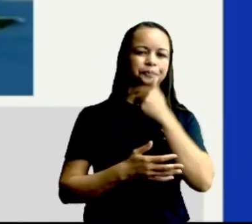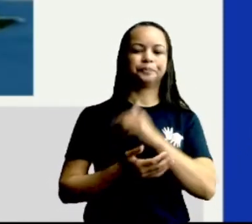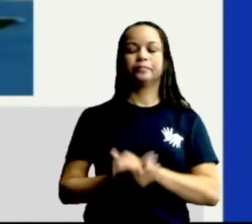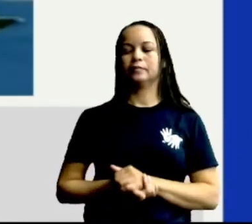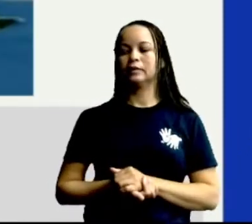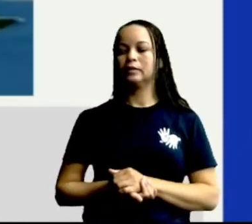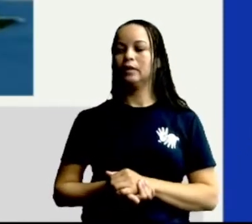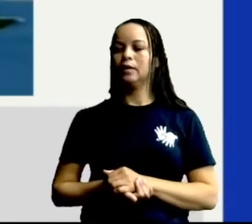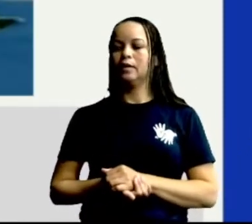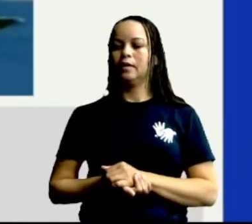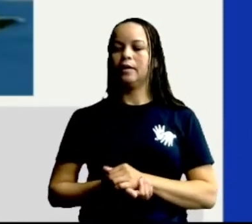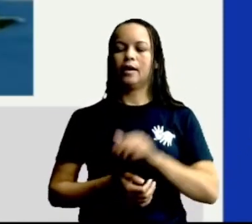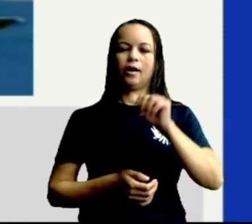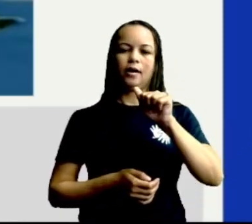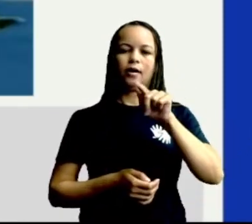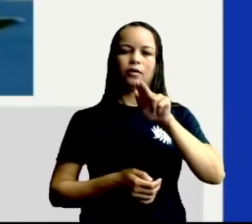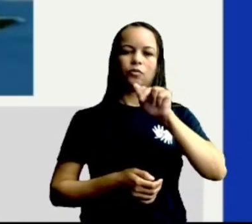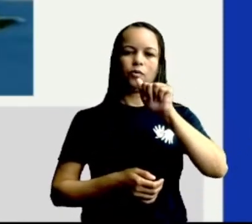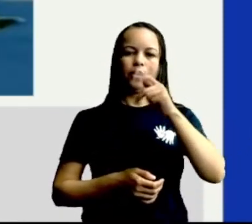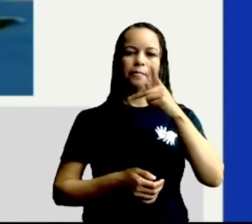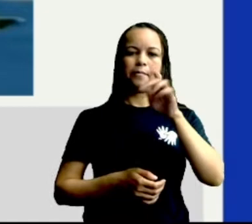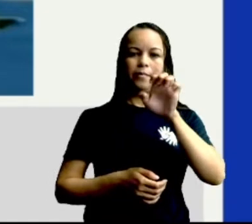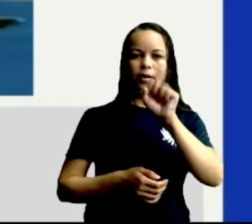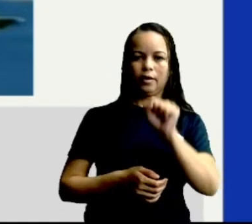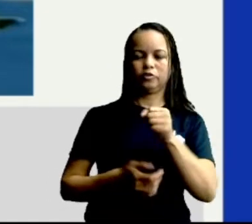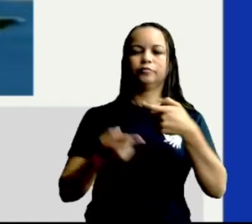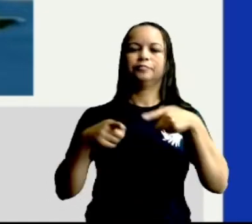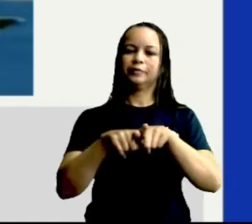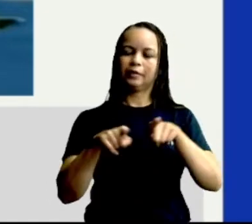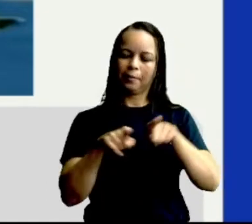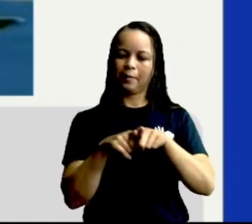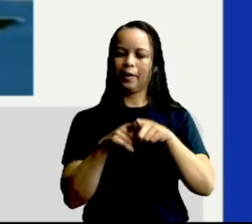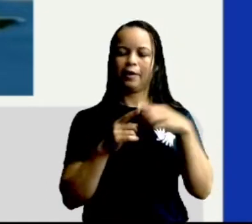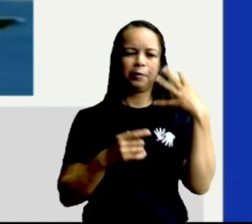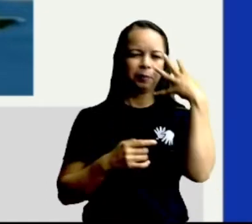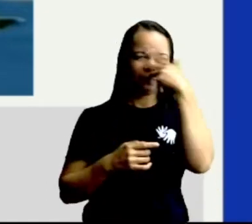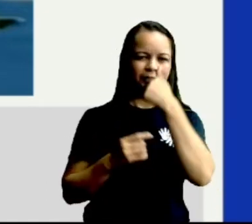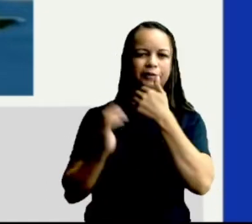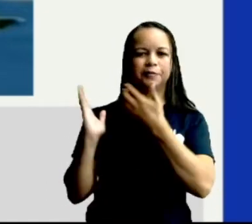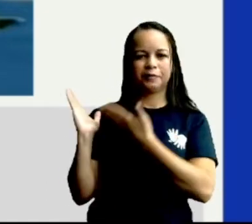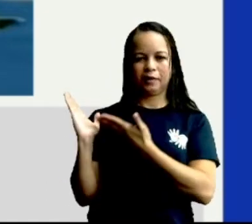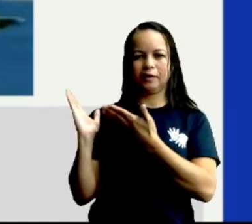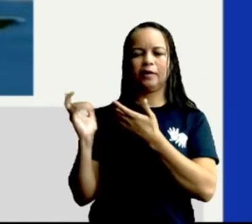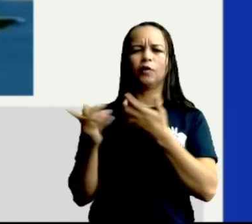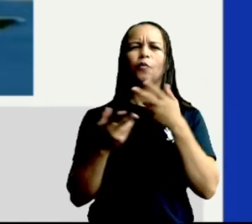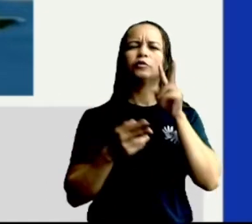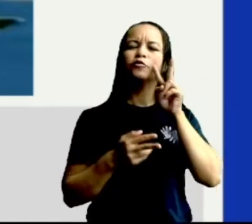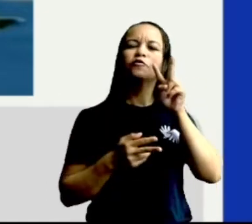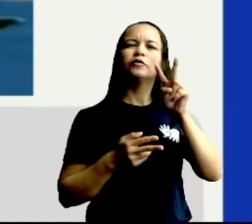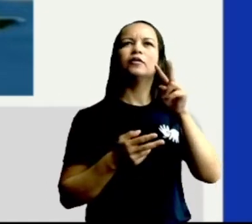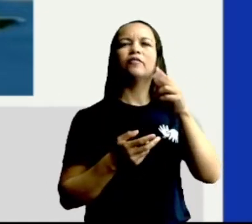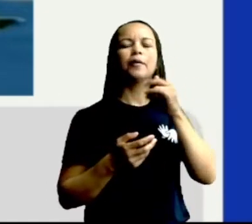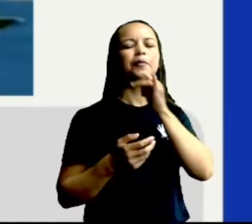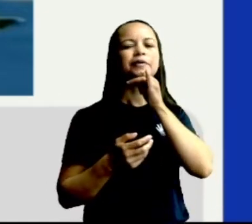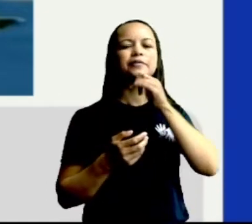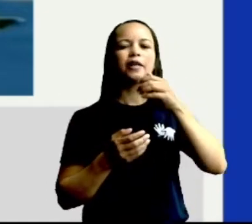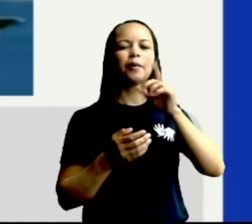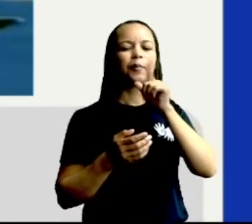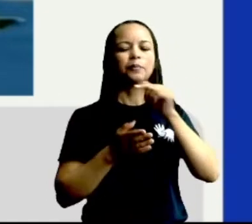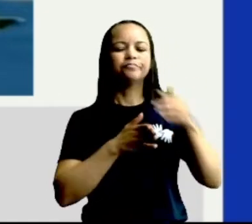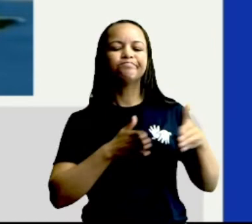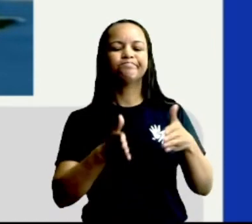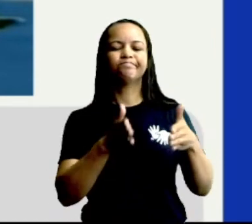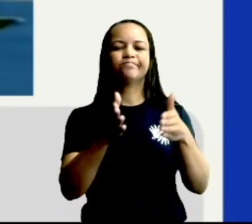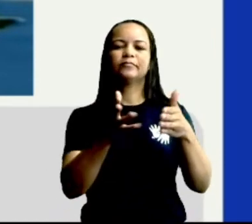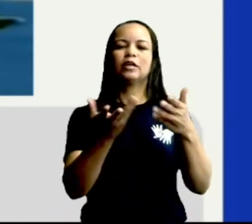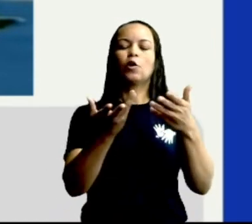a água-pés também, gente, olha que linda essa flor, essa planta. Quando você vai assim no rio,